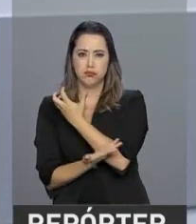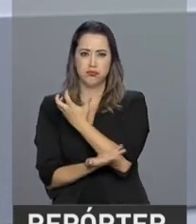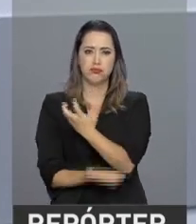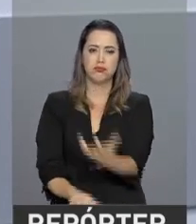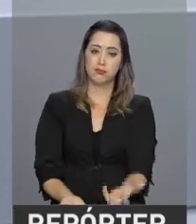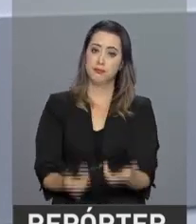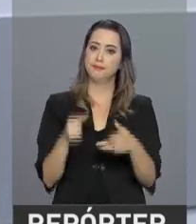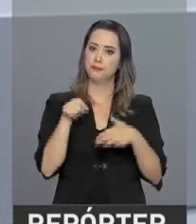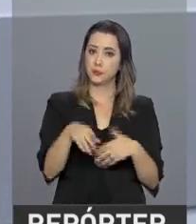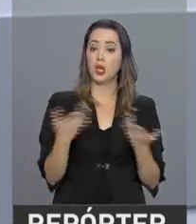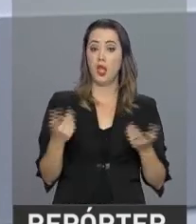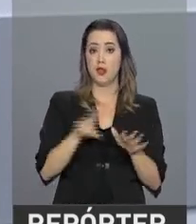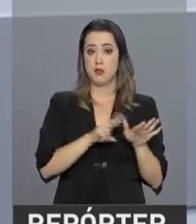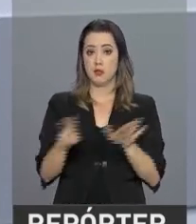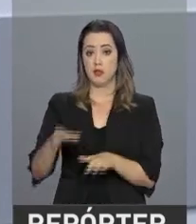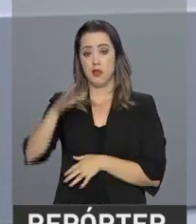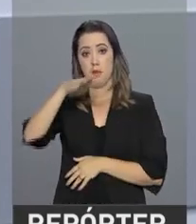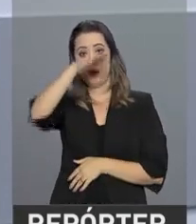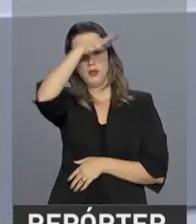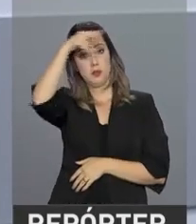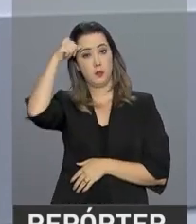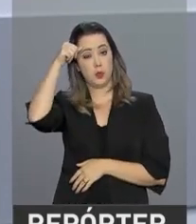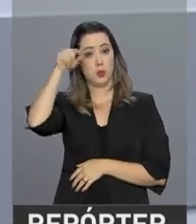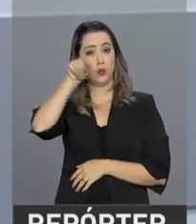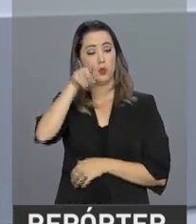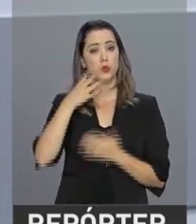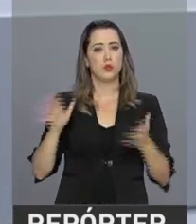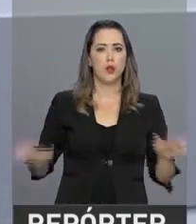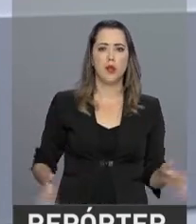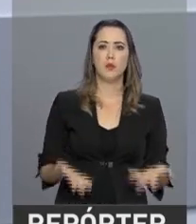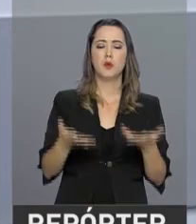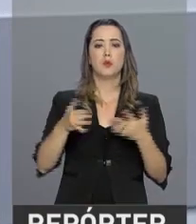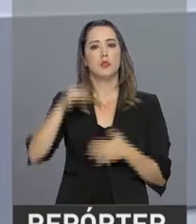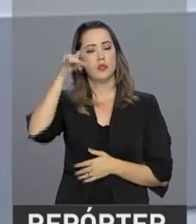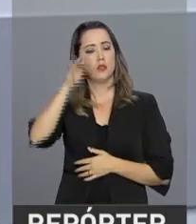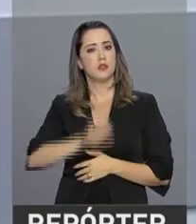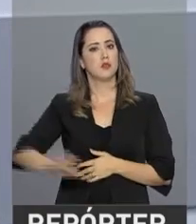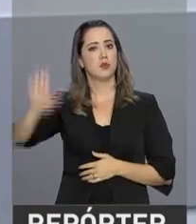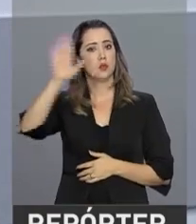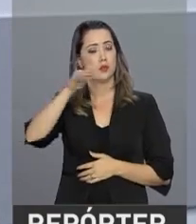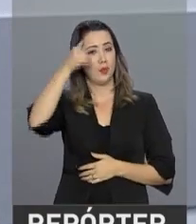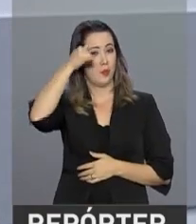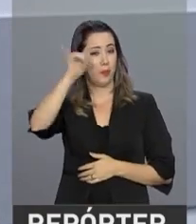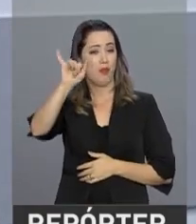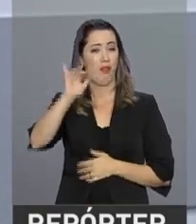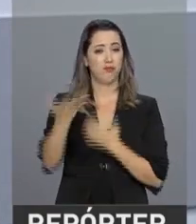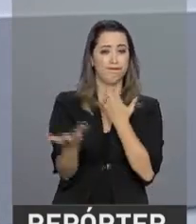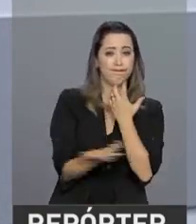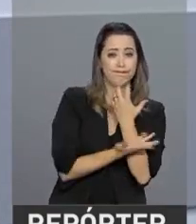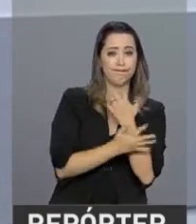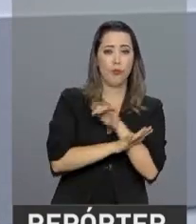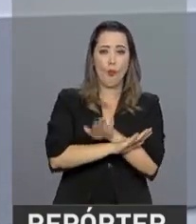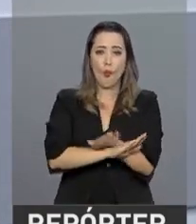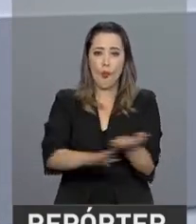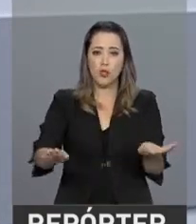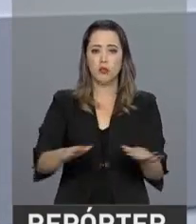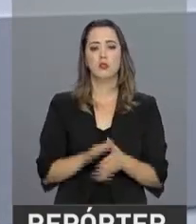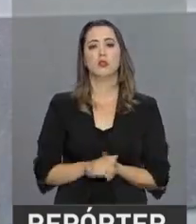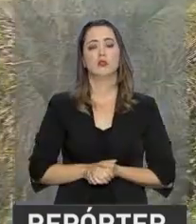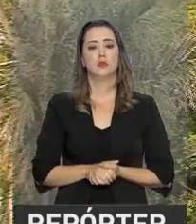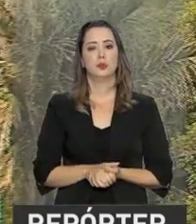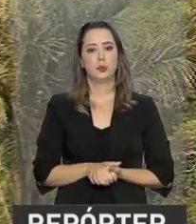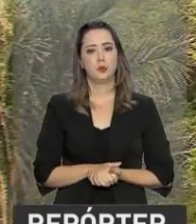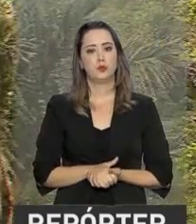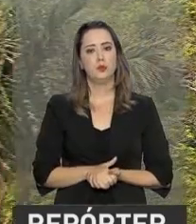no mato grosso a mobilização nacional de combate ao desmatamento ilegal a repórter luana karen tem as informações